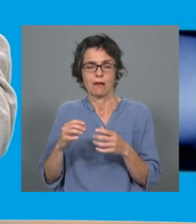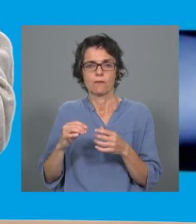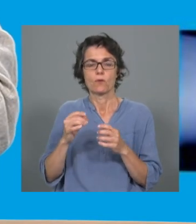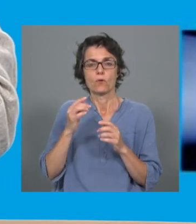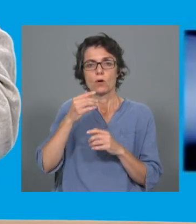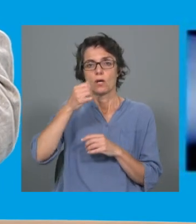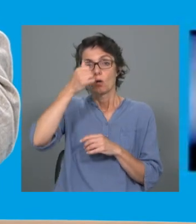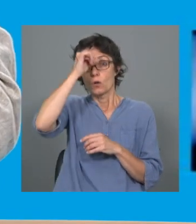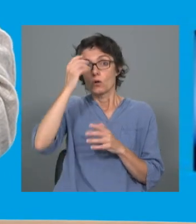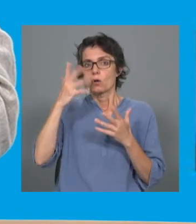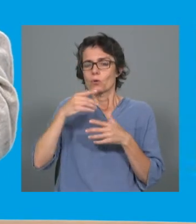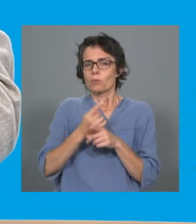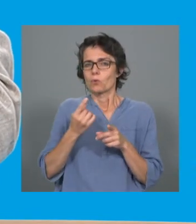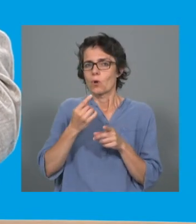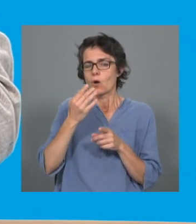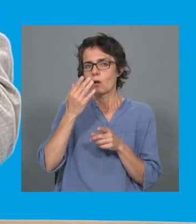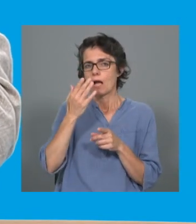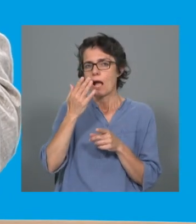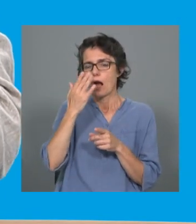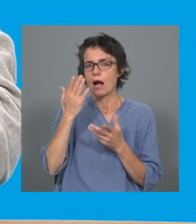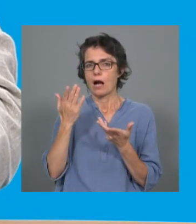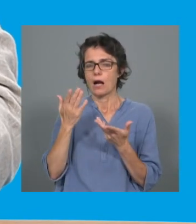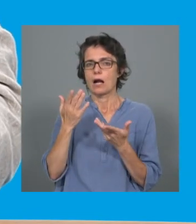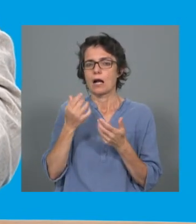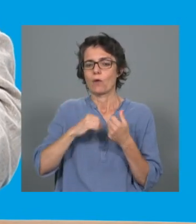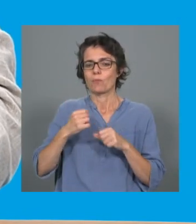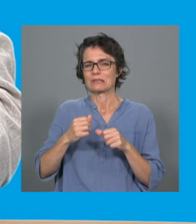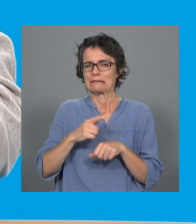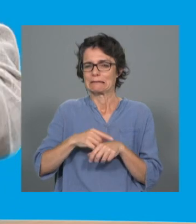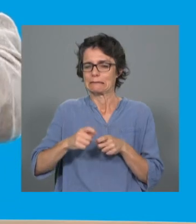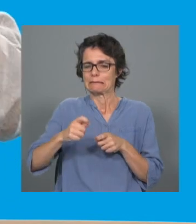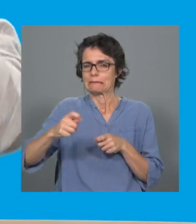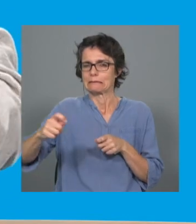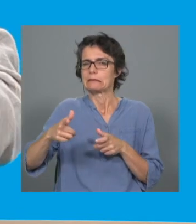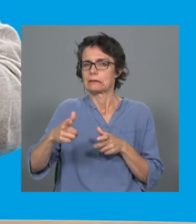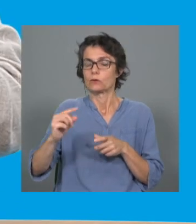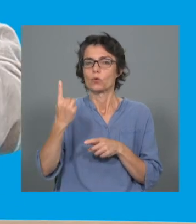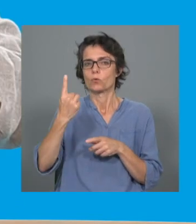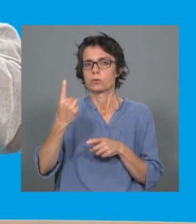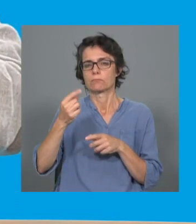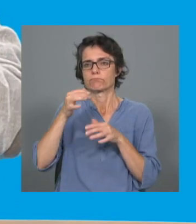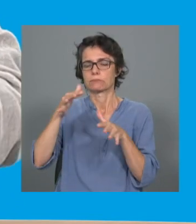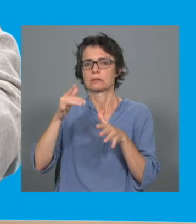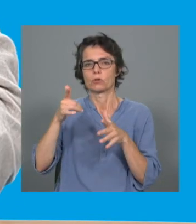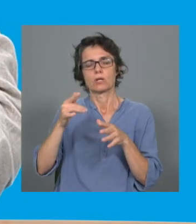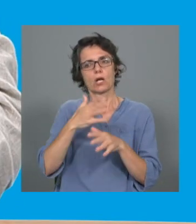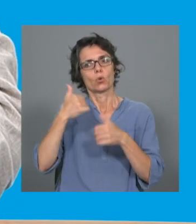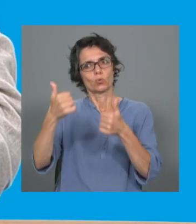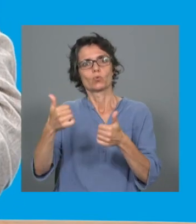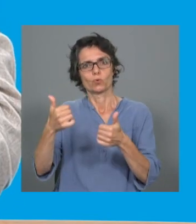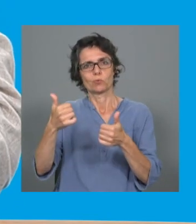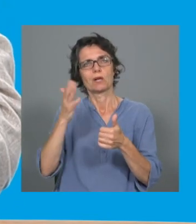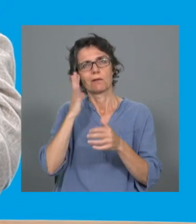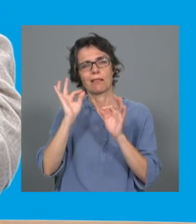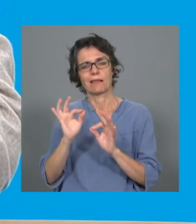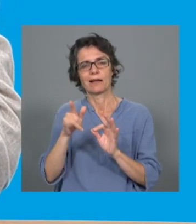porque parece que a operação se prolongou mais do que seria expectável, e até chegar àquele primeiro comunicado a dizer que tinha corrido tudo bem e podemos ir todos dormir